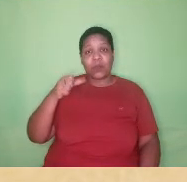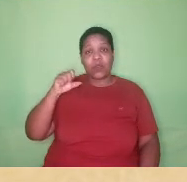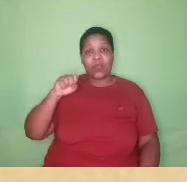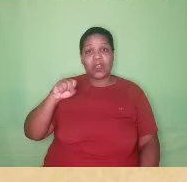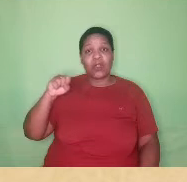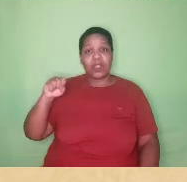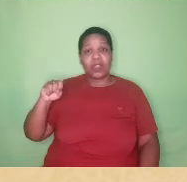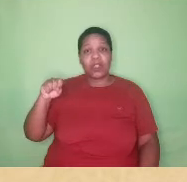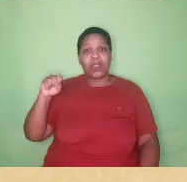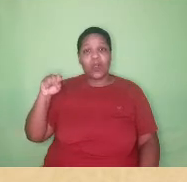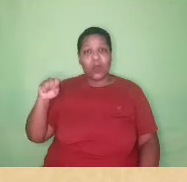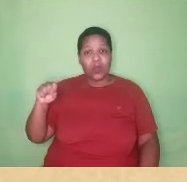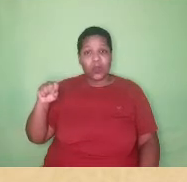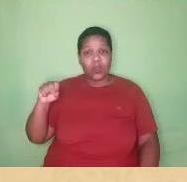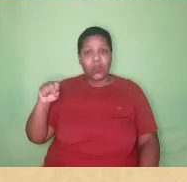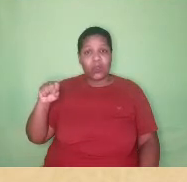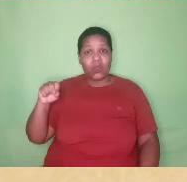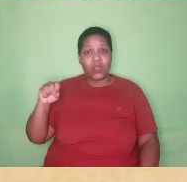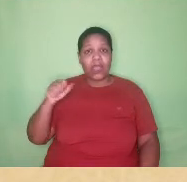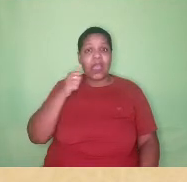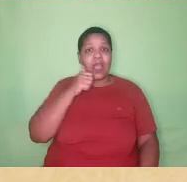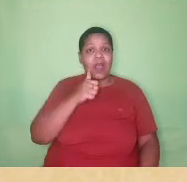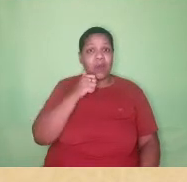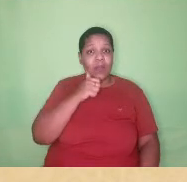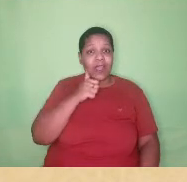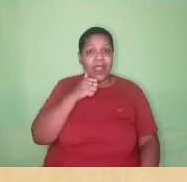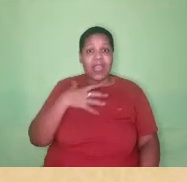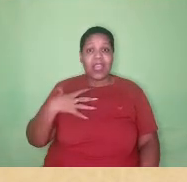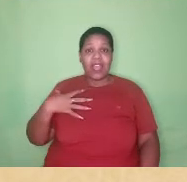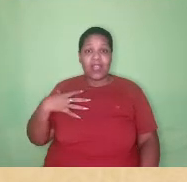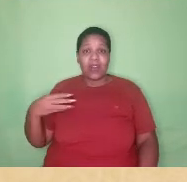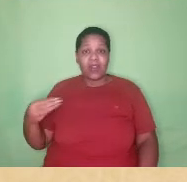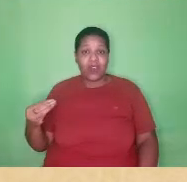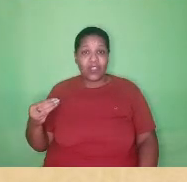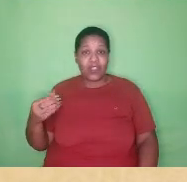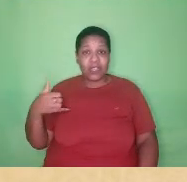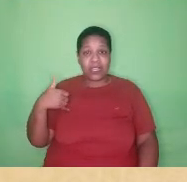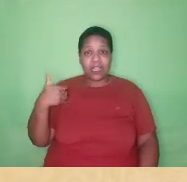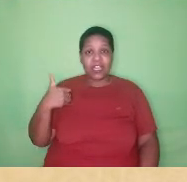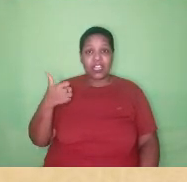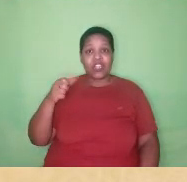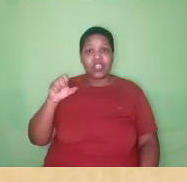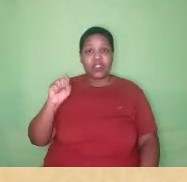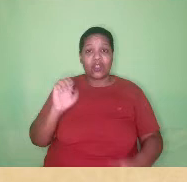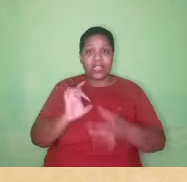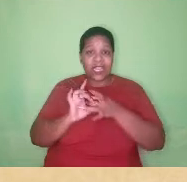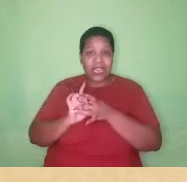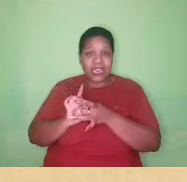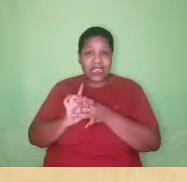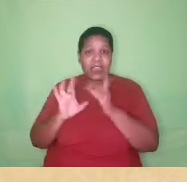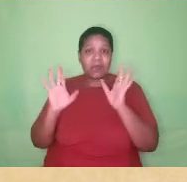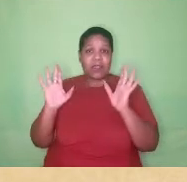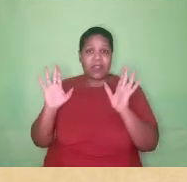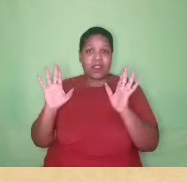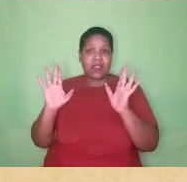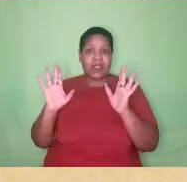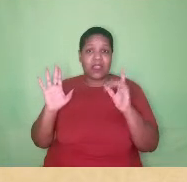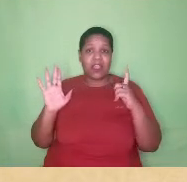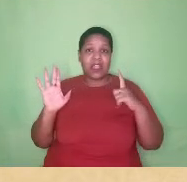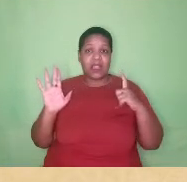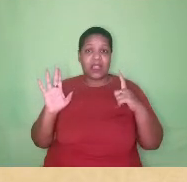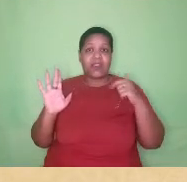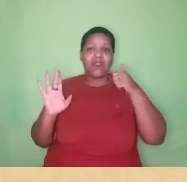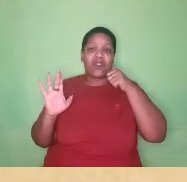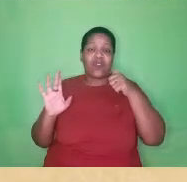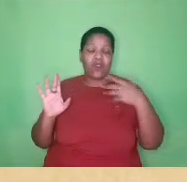essa mulher e o filho dela, então, com 18 anos, receberam a liberdade. Ela teve um filho em